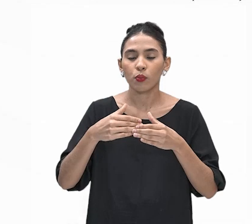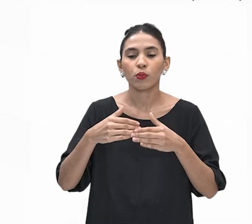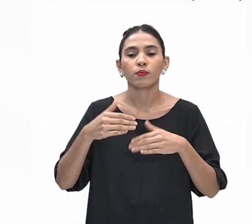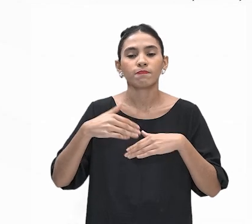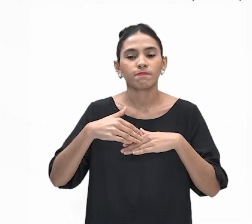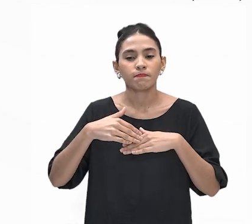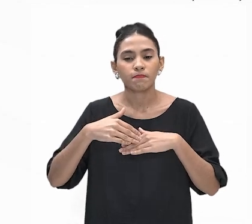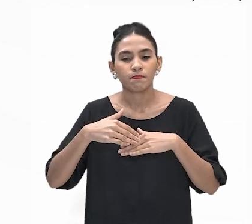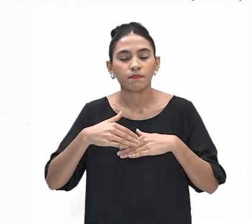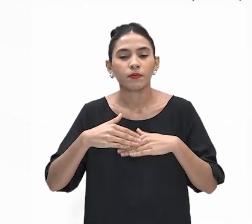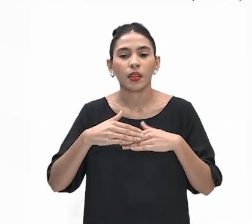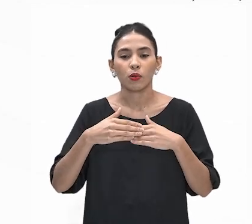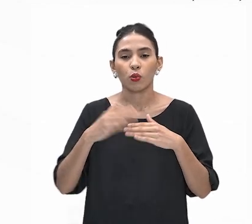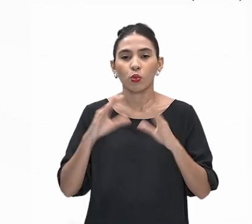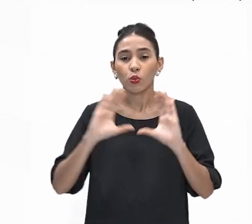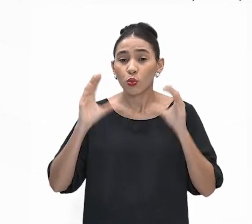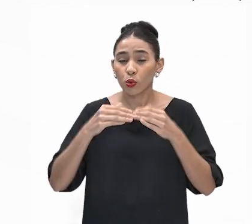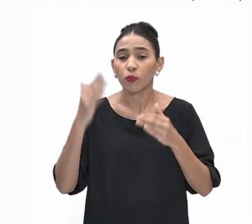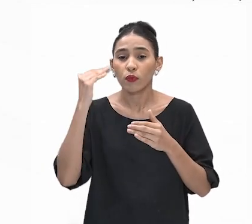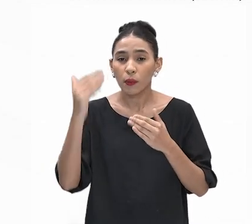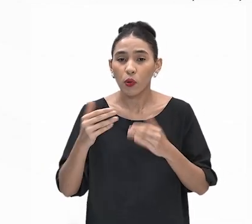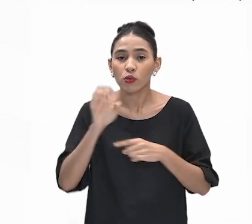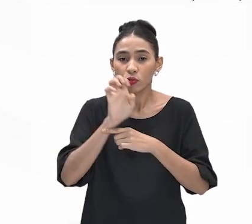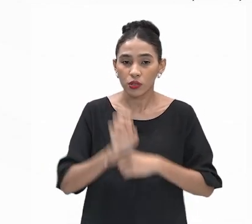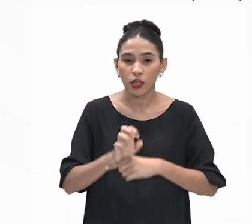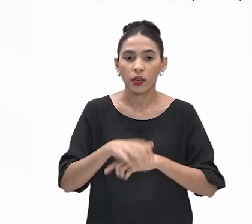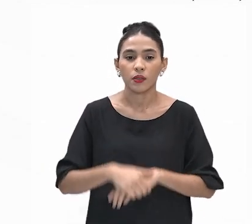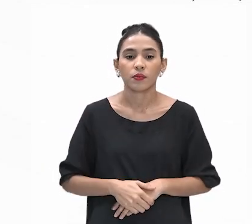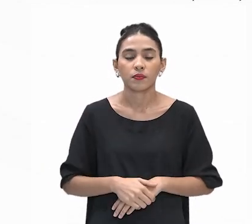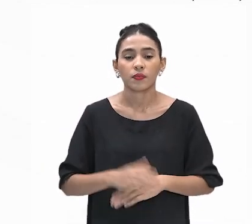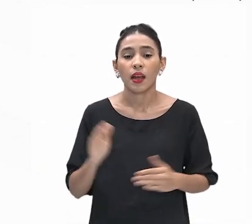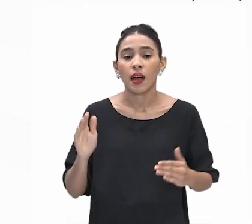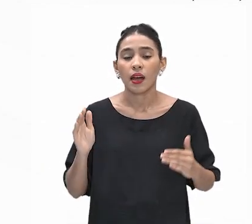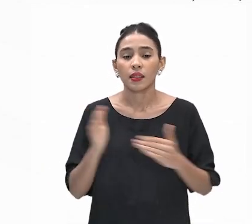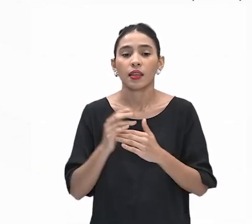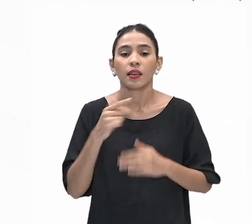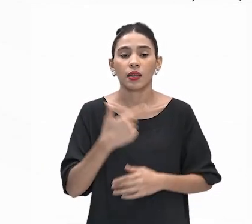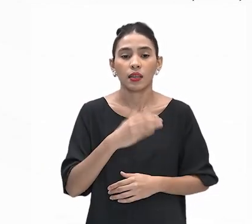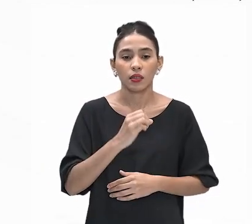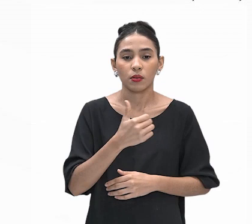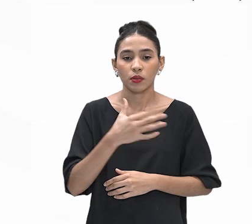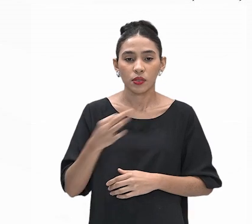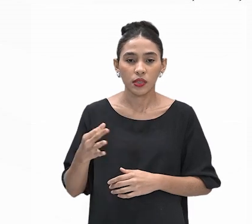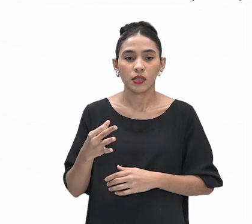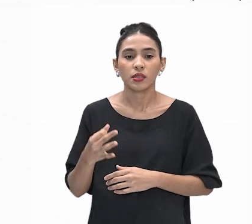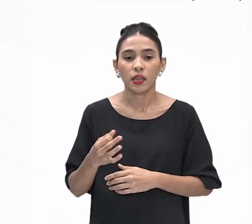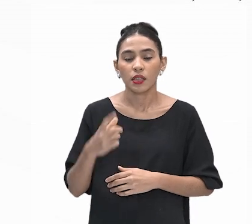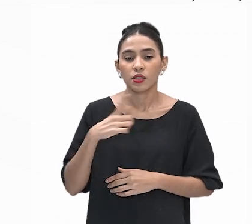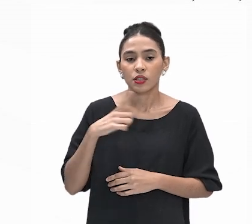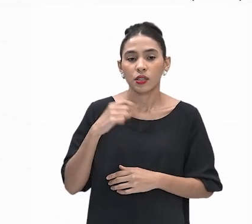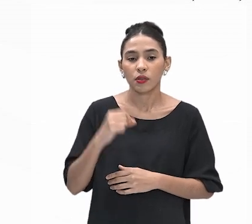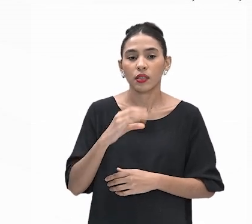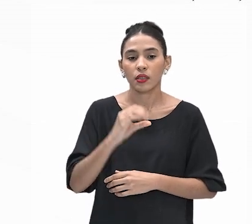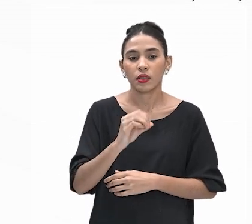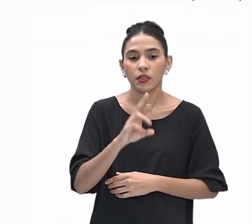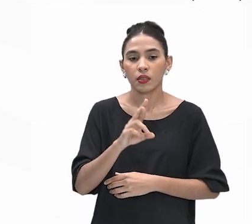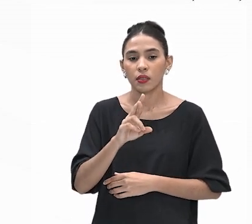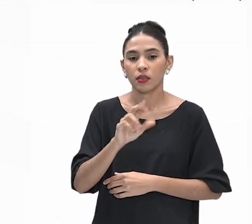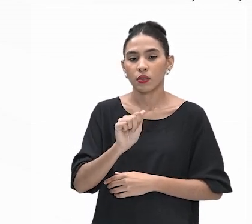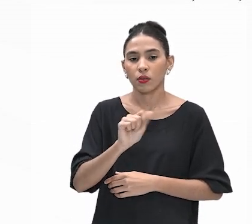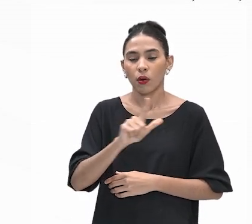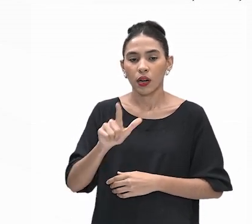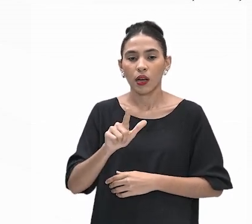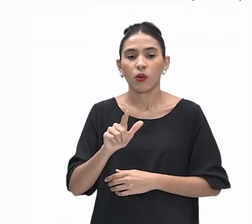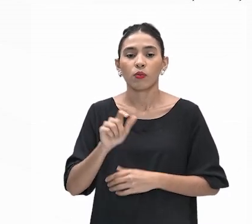do estado. Até 2016, o coro atuava sob a denominação do Coral do Teatro